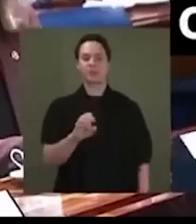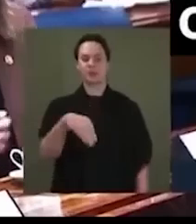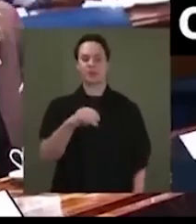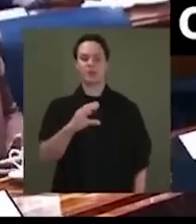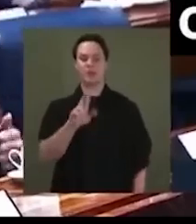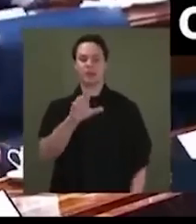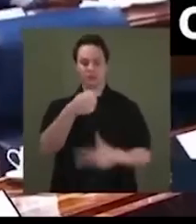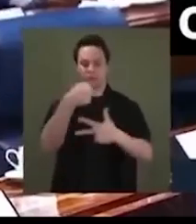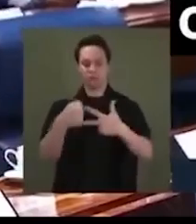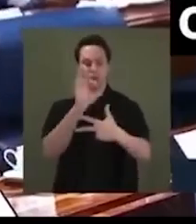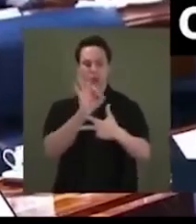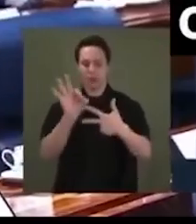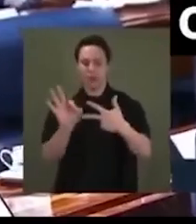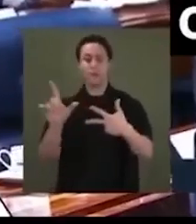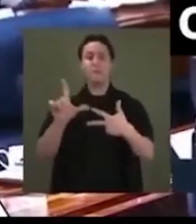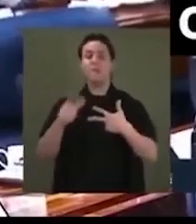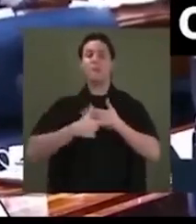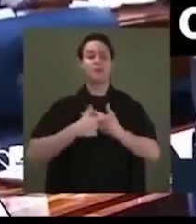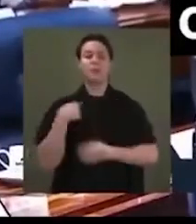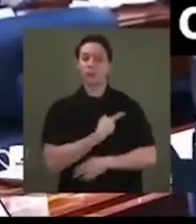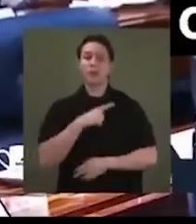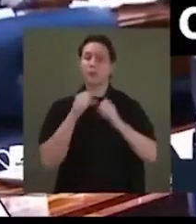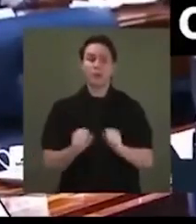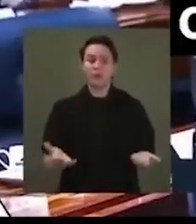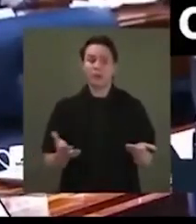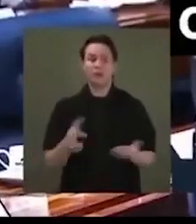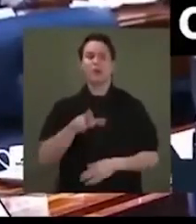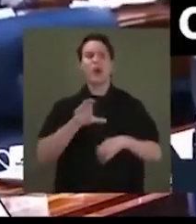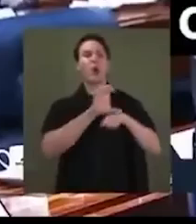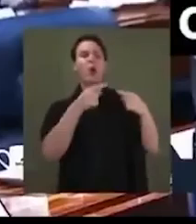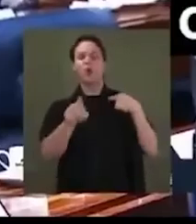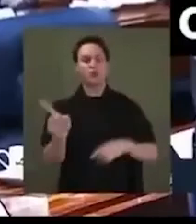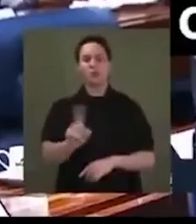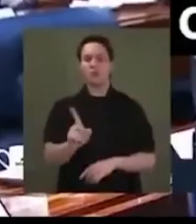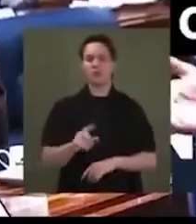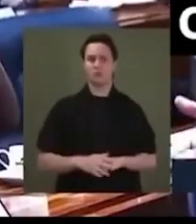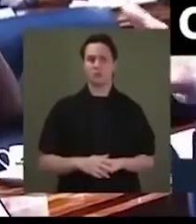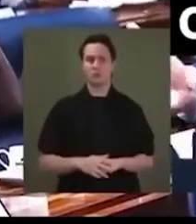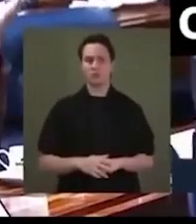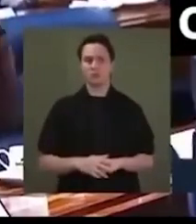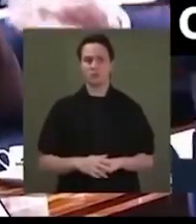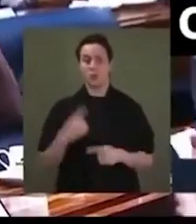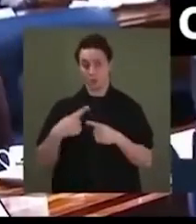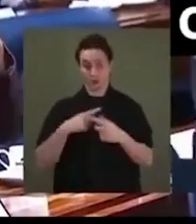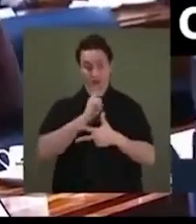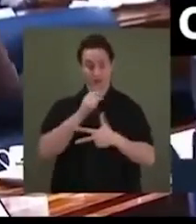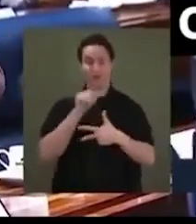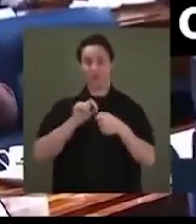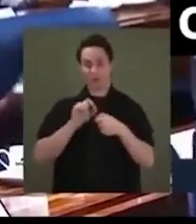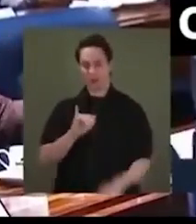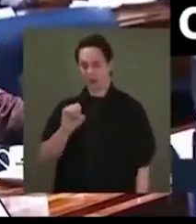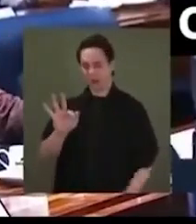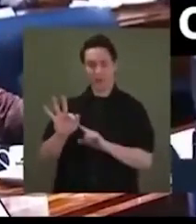separação dos poderes, nos dá a função legislativa. Se houvesse inconstitucionalidade, ela seria, na verdade, em pegar o imposto que é regulatório e transformar no